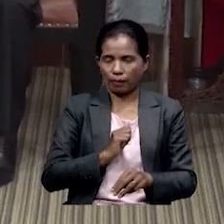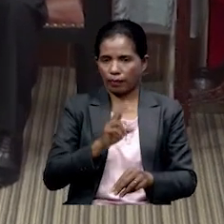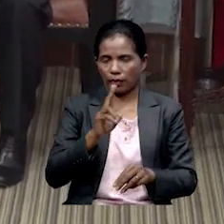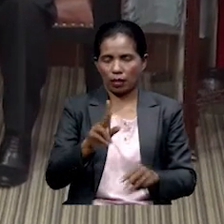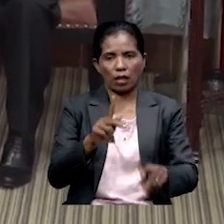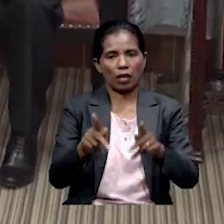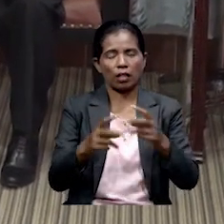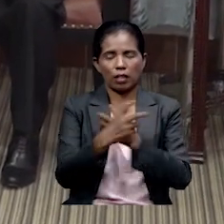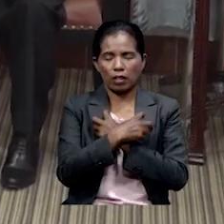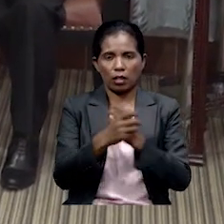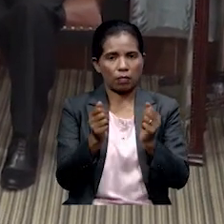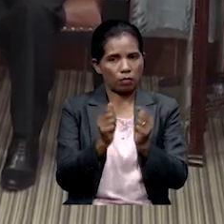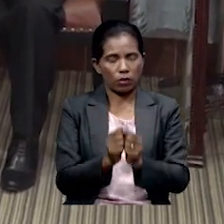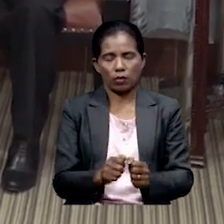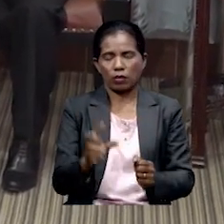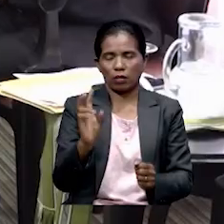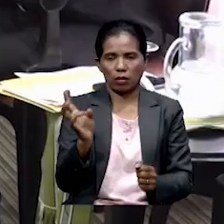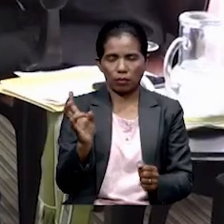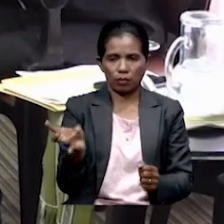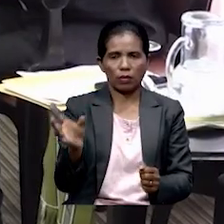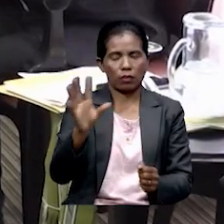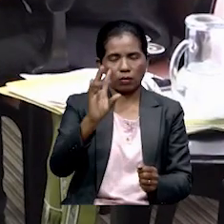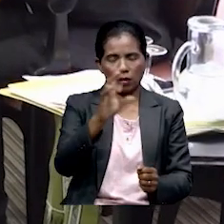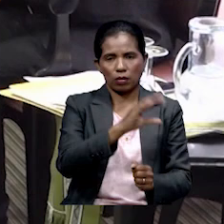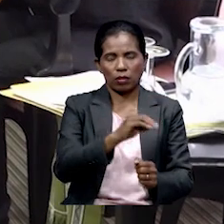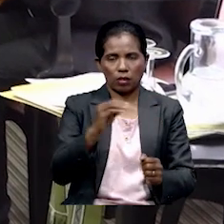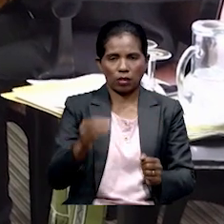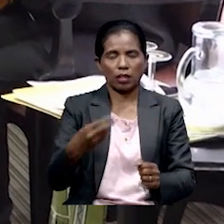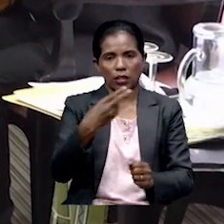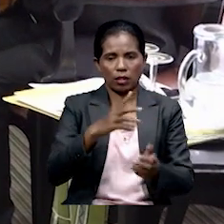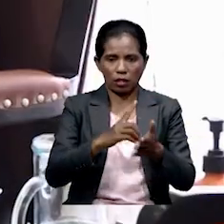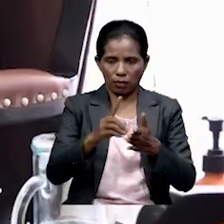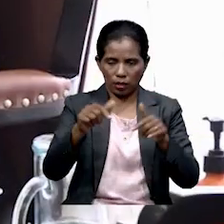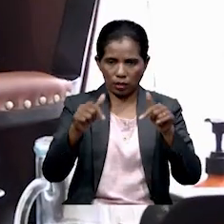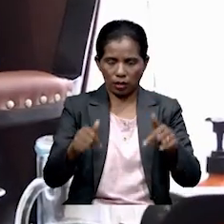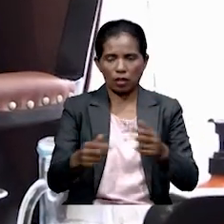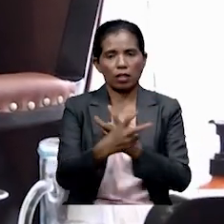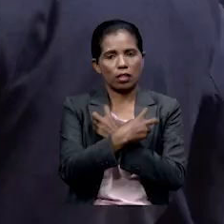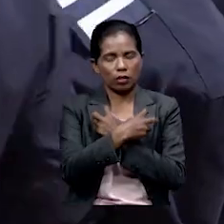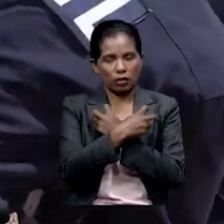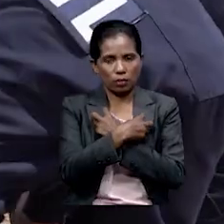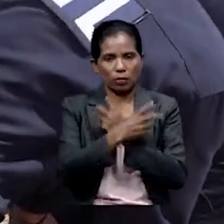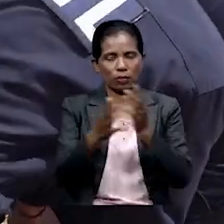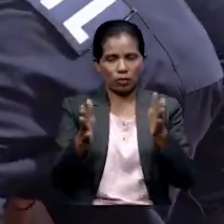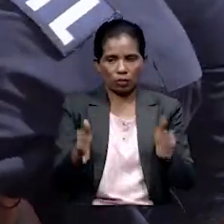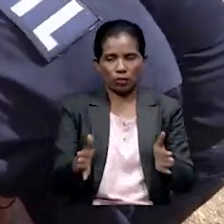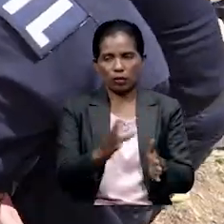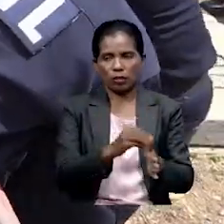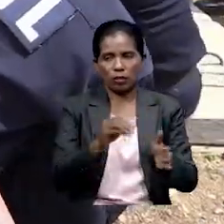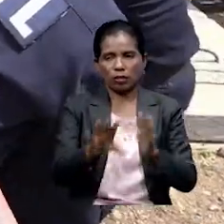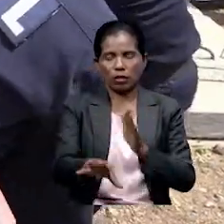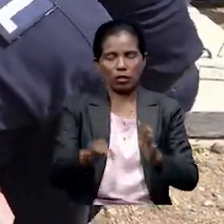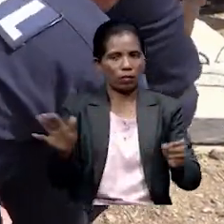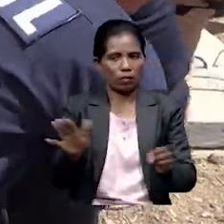nem nulo resen walu ne, se halot e o osuario Aisermu, Quinta semana ne, no restos mortais hirak ne, identificado completo